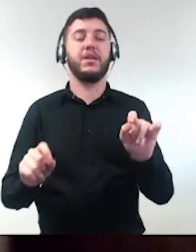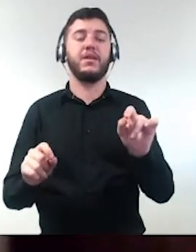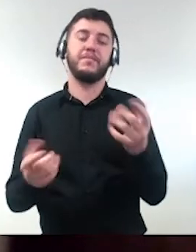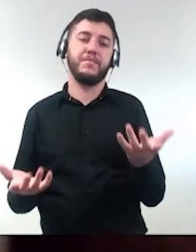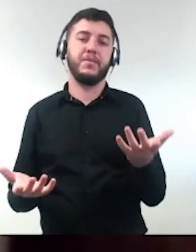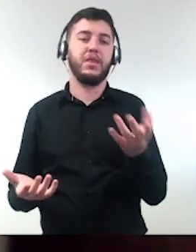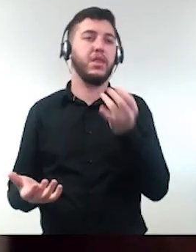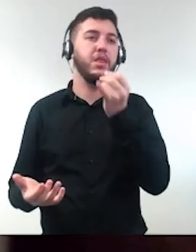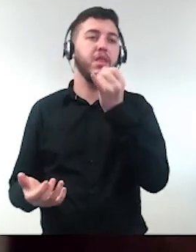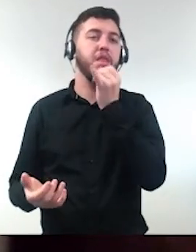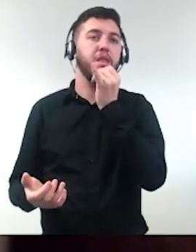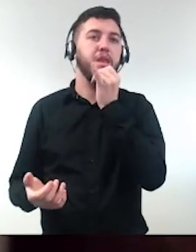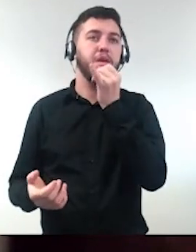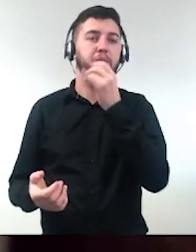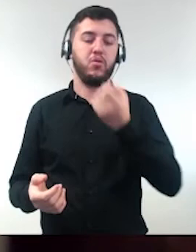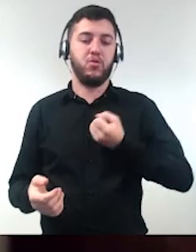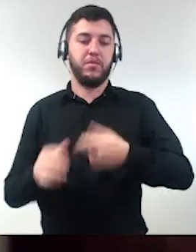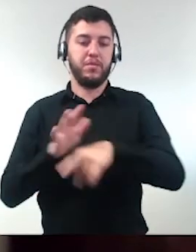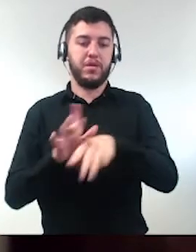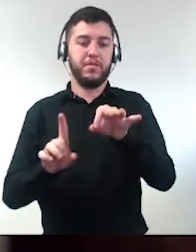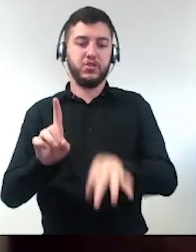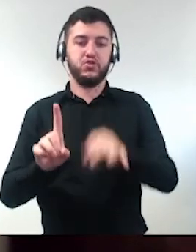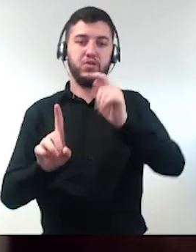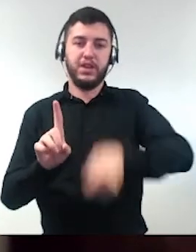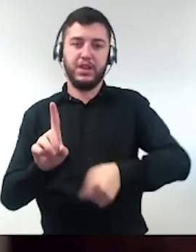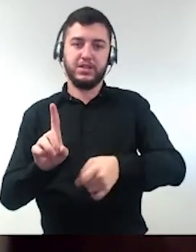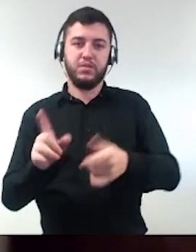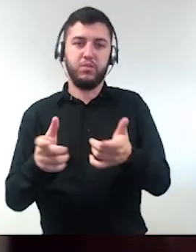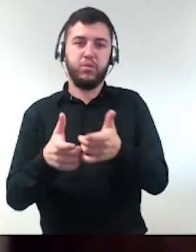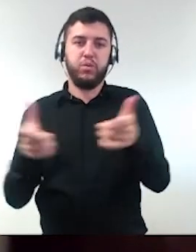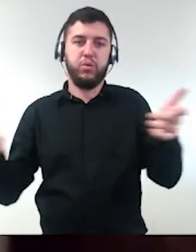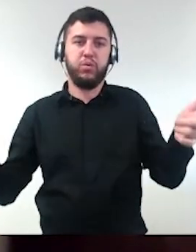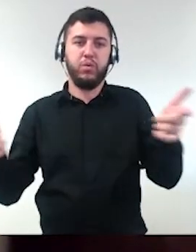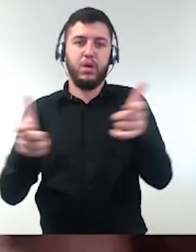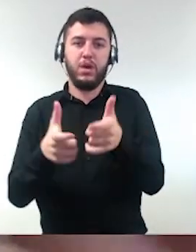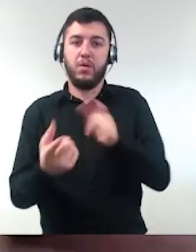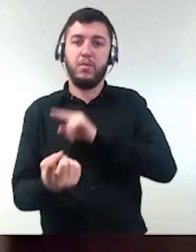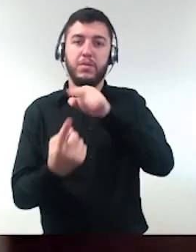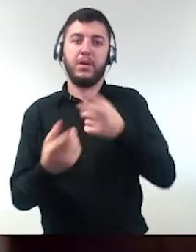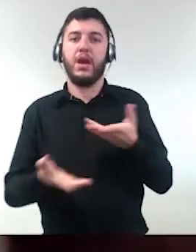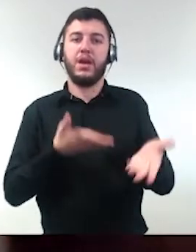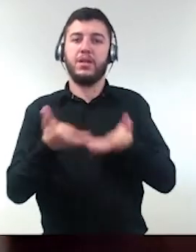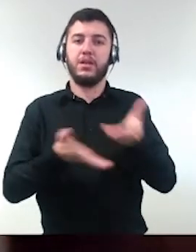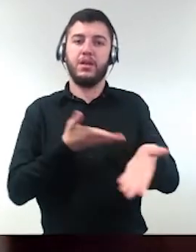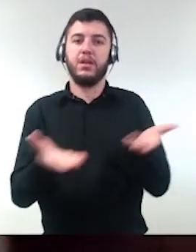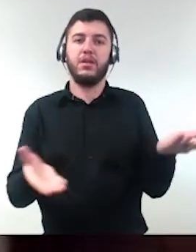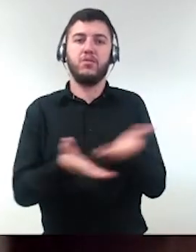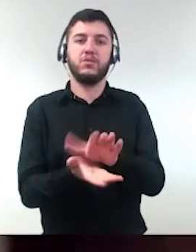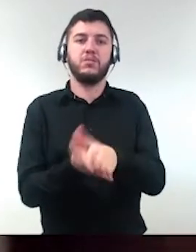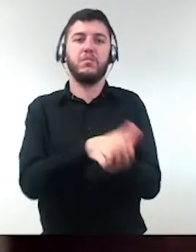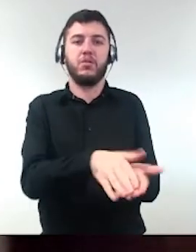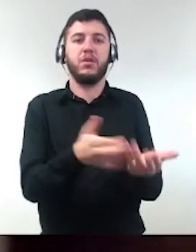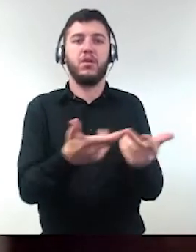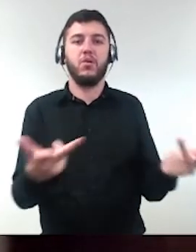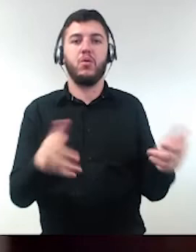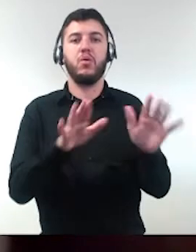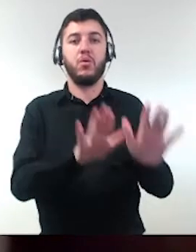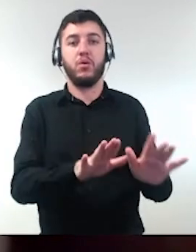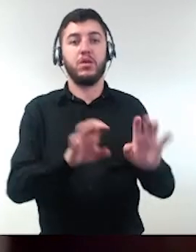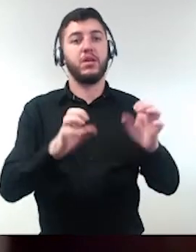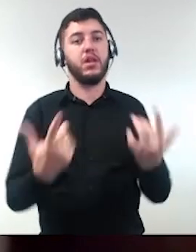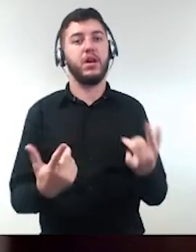o número de juízes para atender a todas essas demandas. Então, não só os mecanismos que eu acabei de